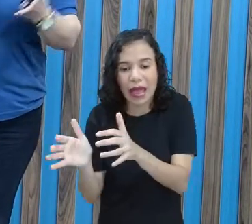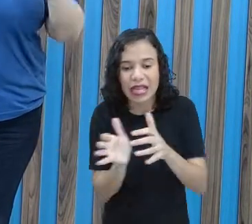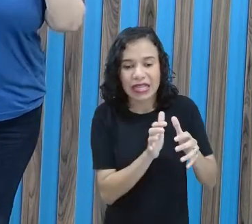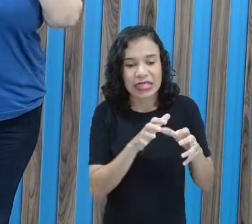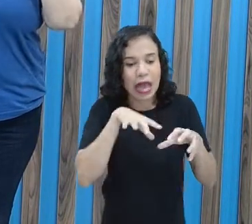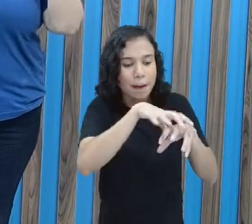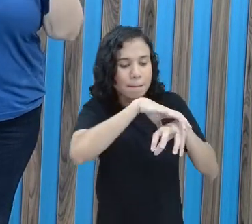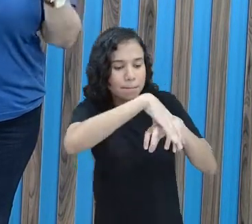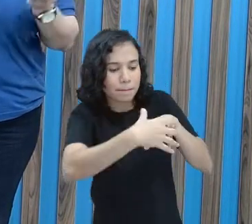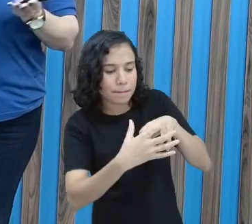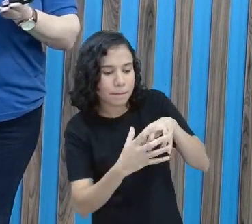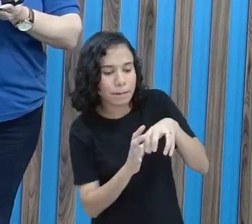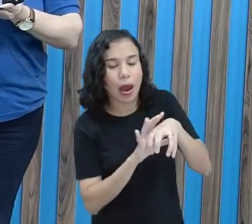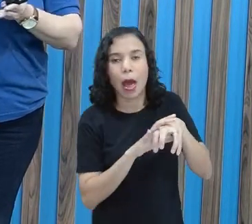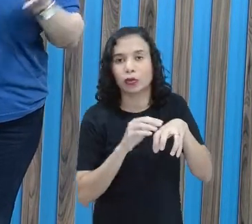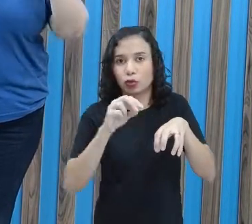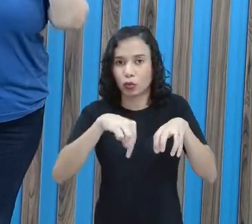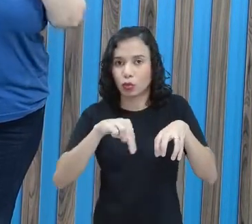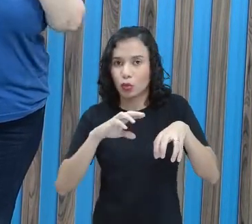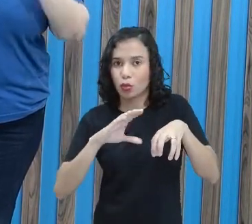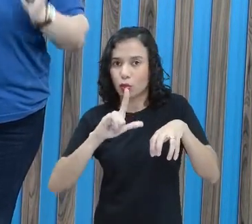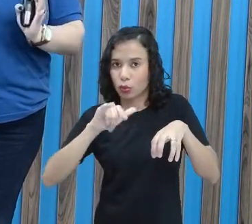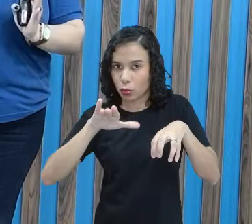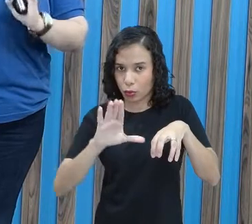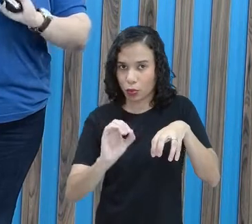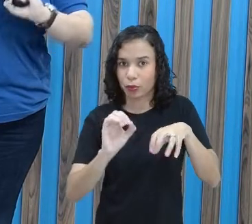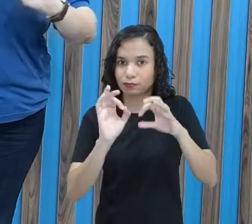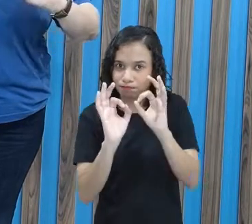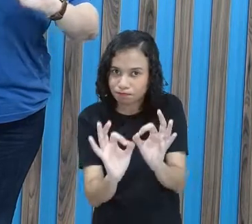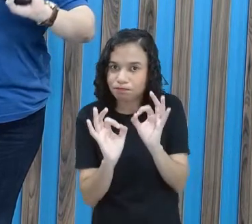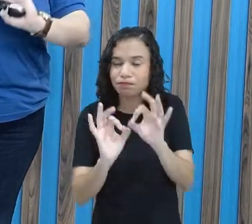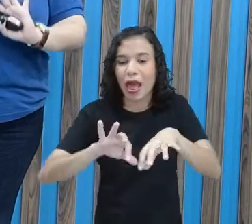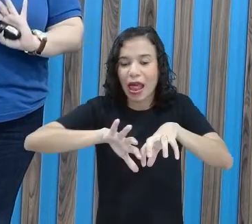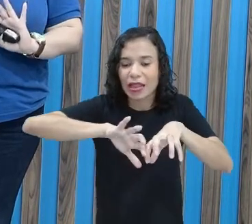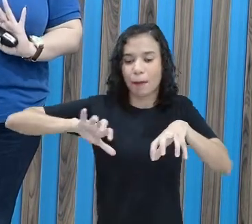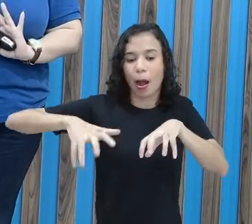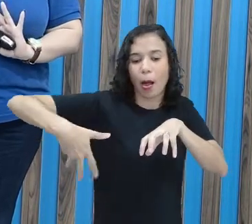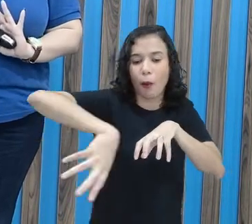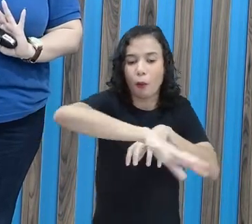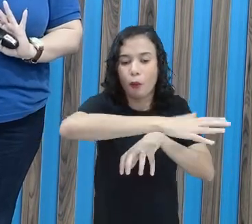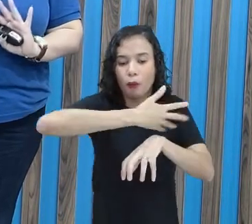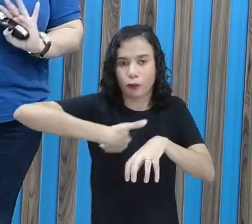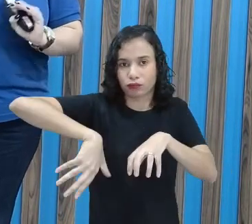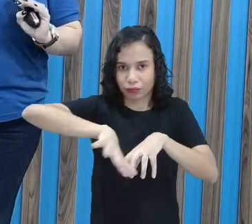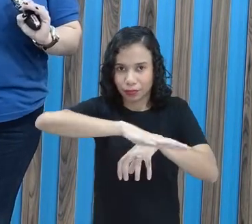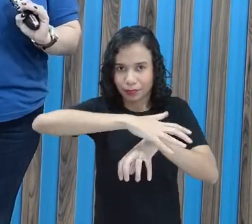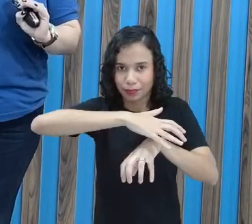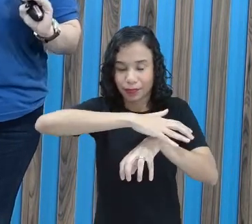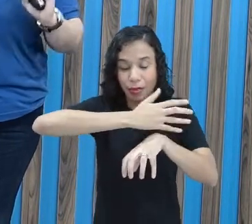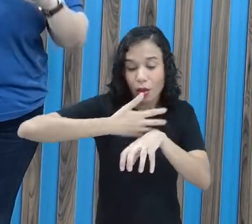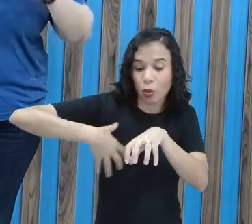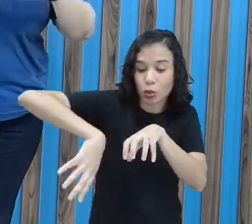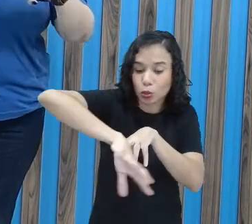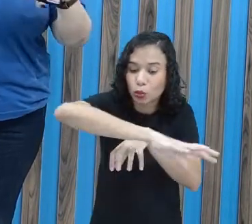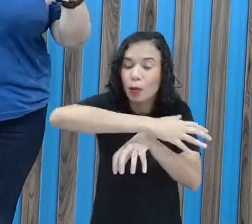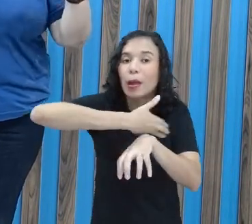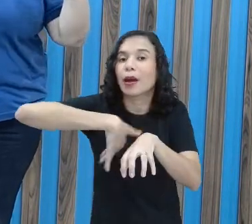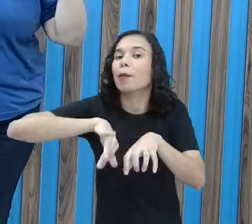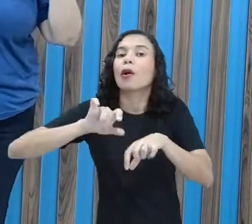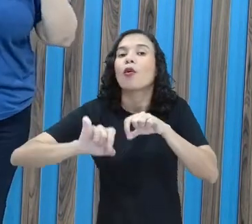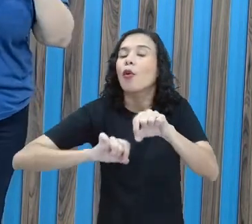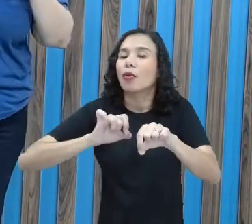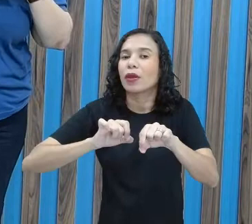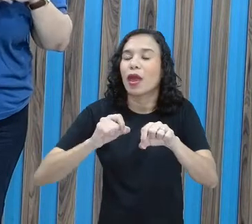ali, tem um envelope nuclear, né? Formando esse núcleozinho, separando ele do citoplasma. E o citoplasma é